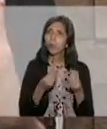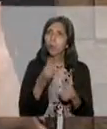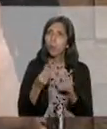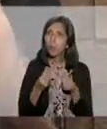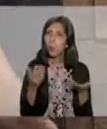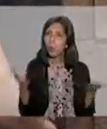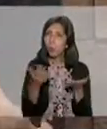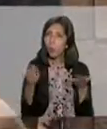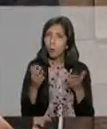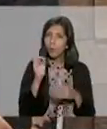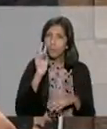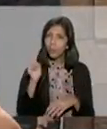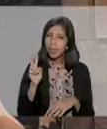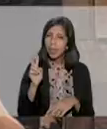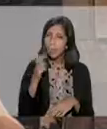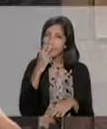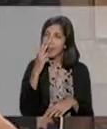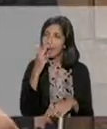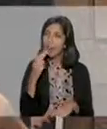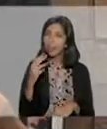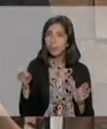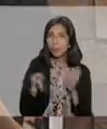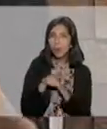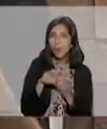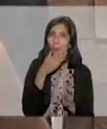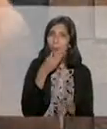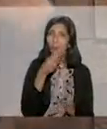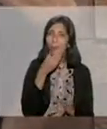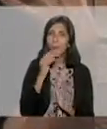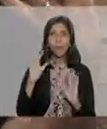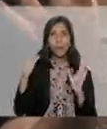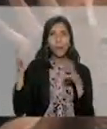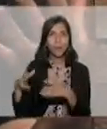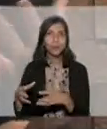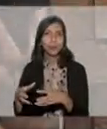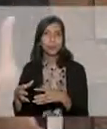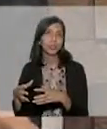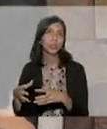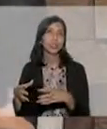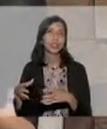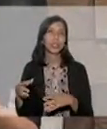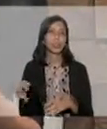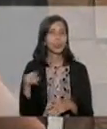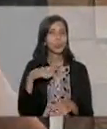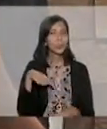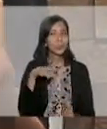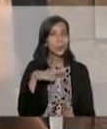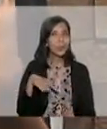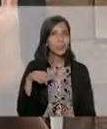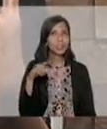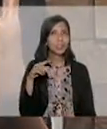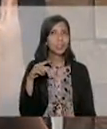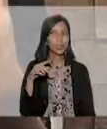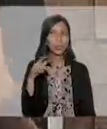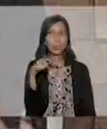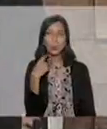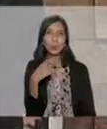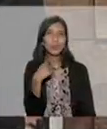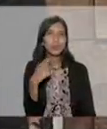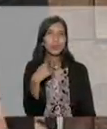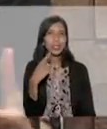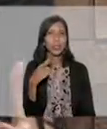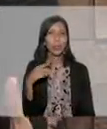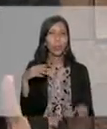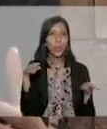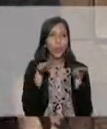Esse universo ainda é muito masculino, ainda assim, a gente ainda não alcançou